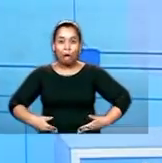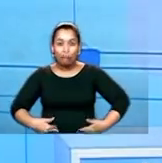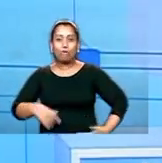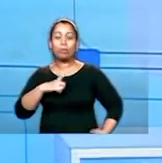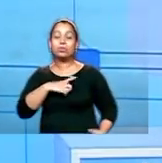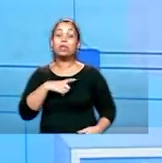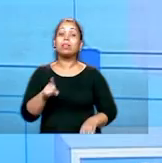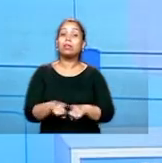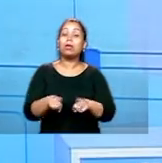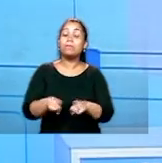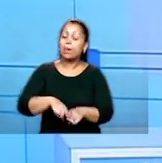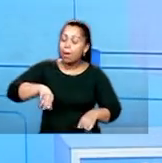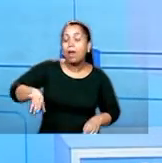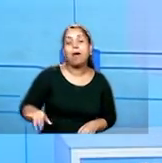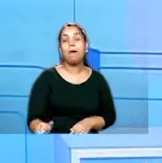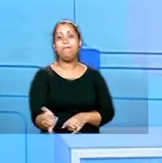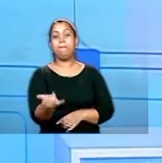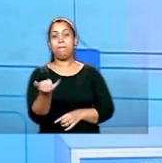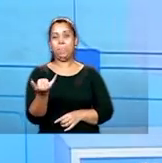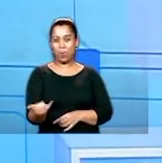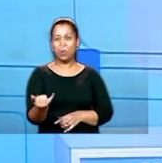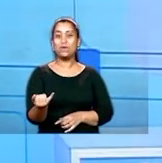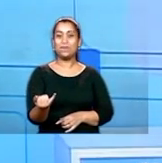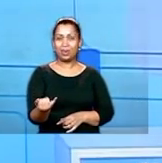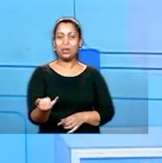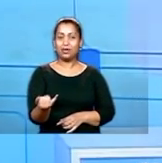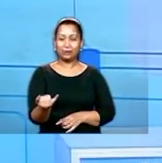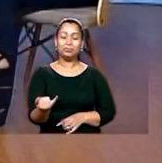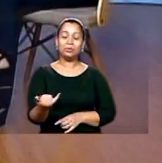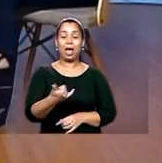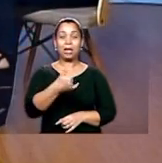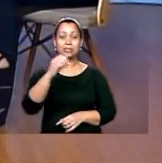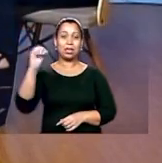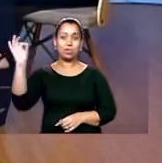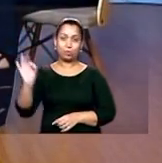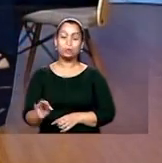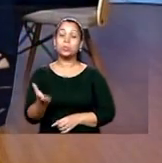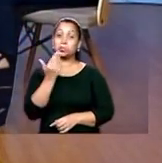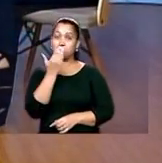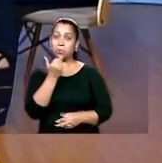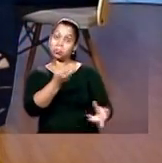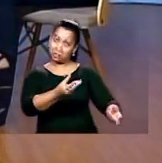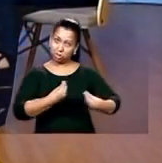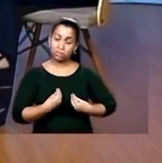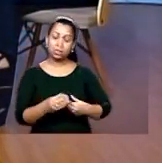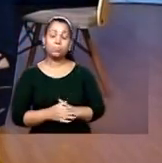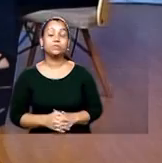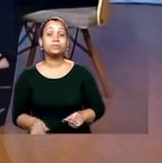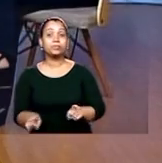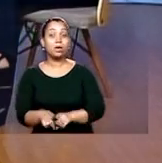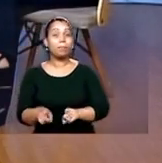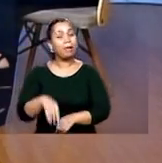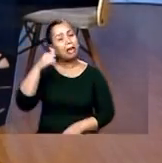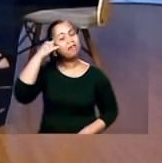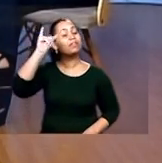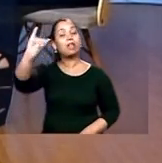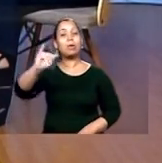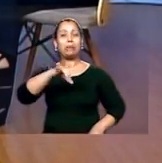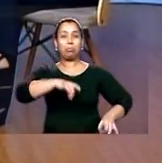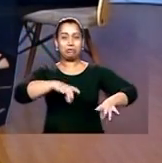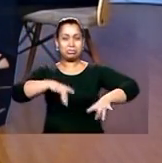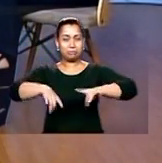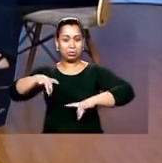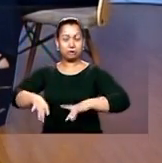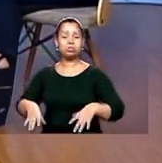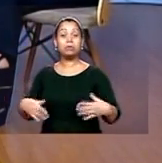ter um aproveitamento próximo de 100% que a gente consegue. É também importante para evitar o desperdício, a gente já vai falar